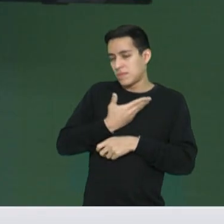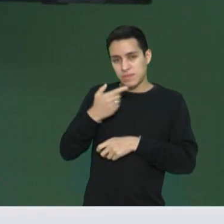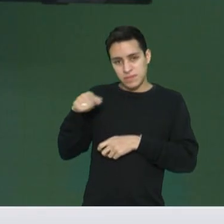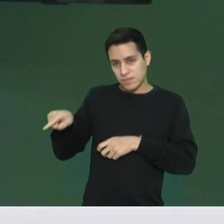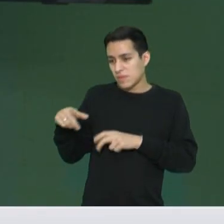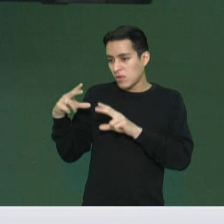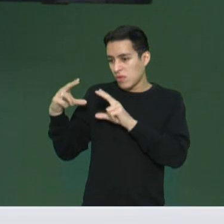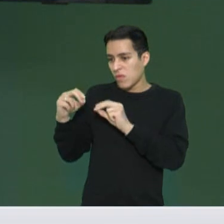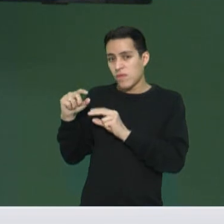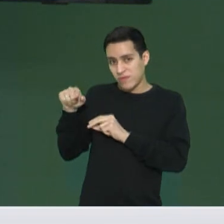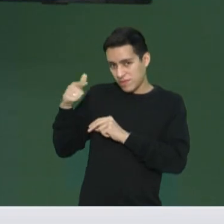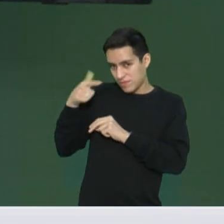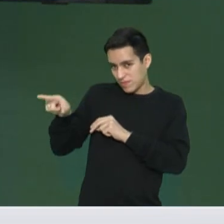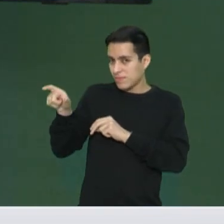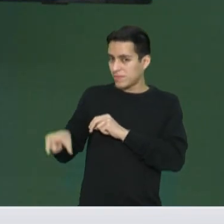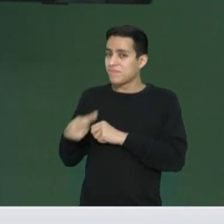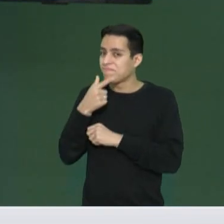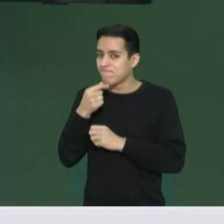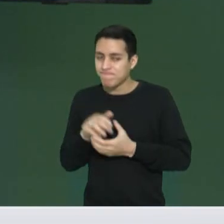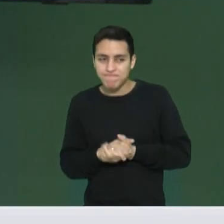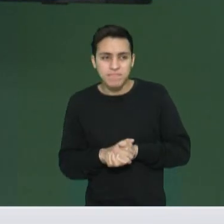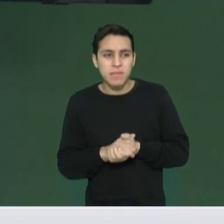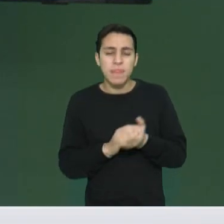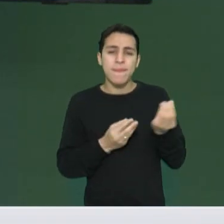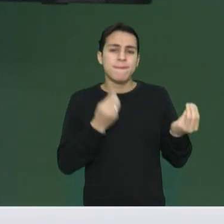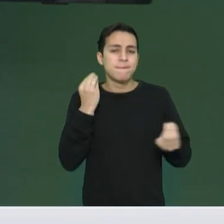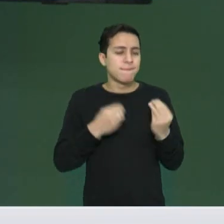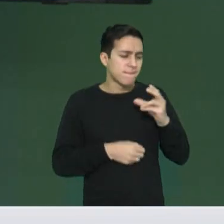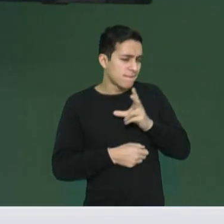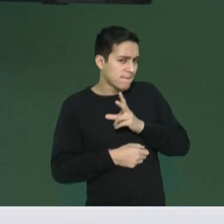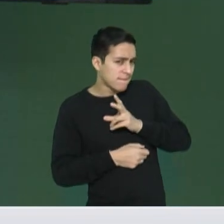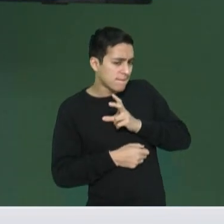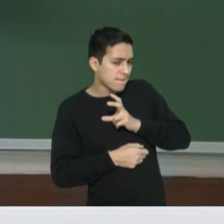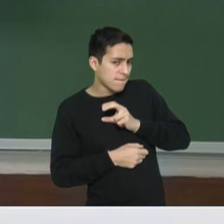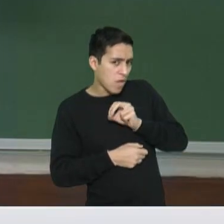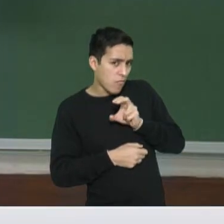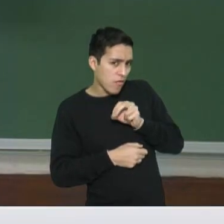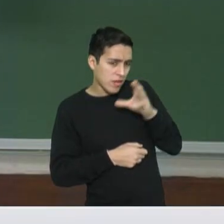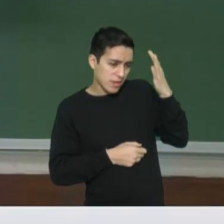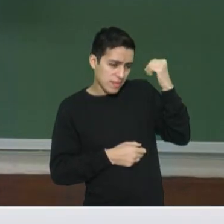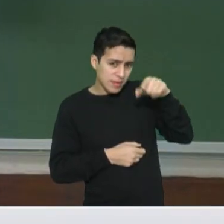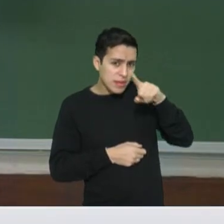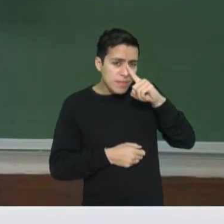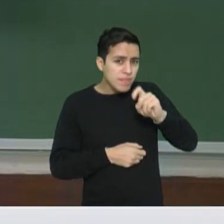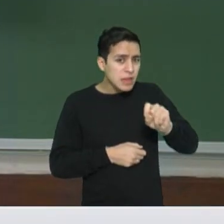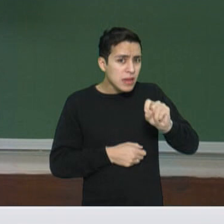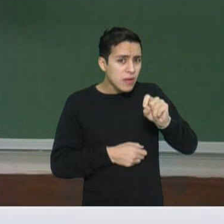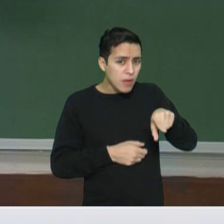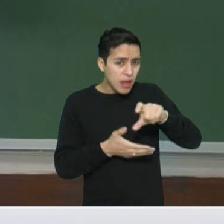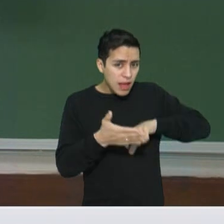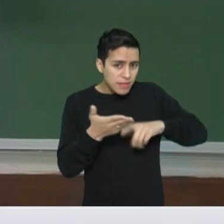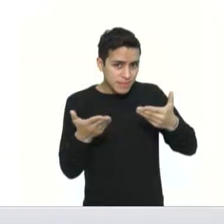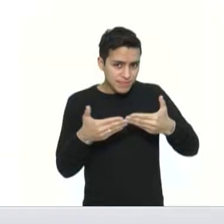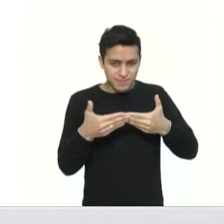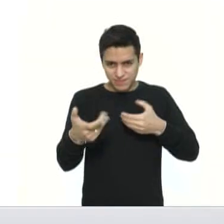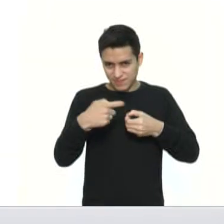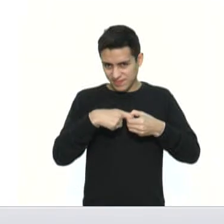Punk conversando com ele. Beleza. Então veja aí, o avô sabia do perigo ou não? Tempo e eu volto pra gente fechar.